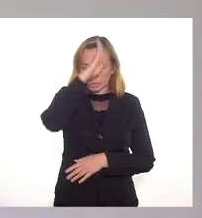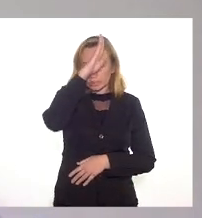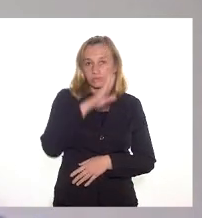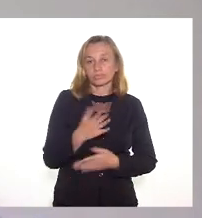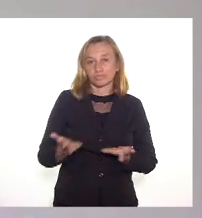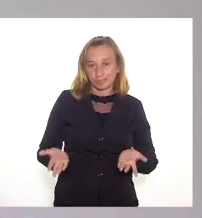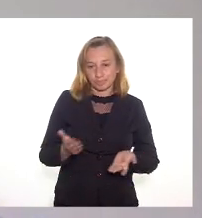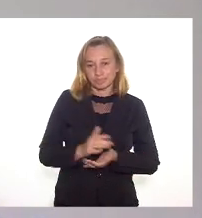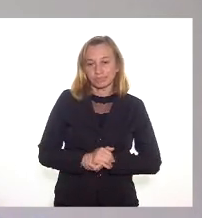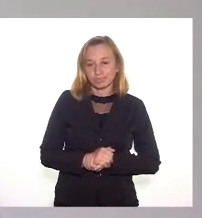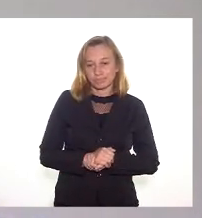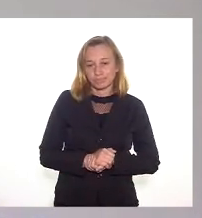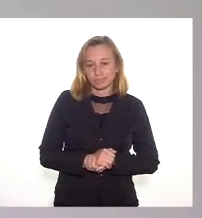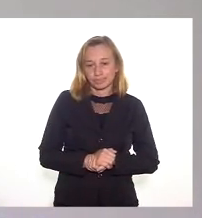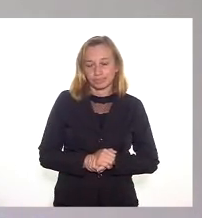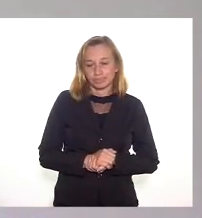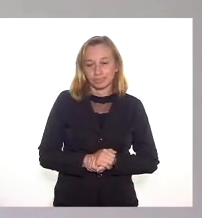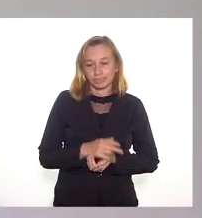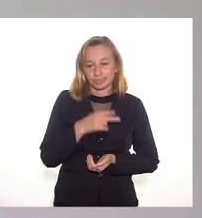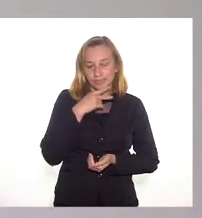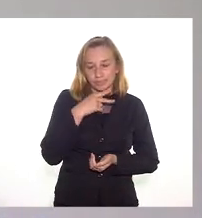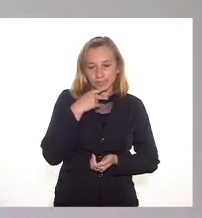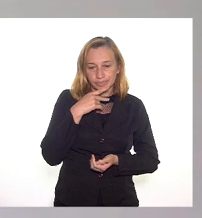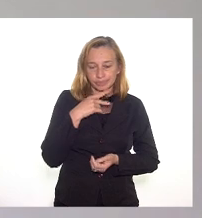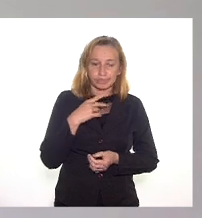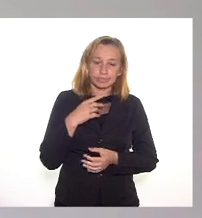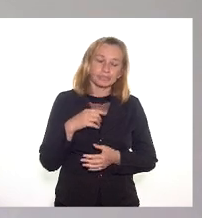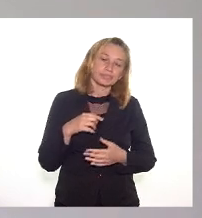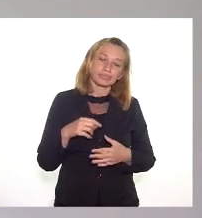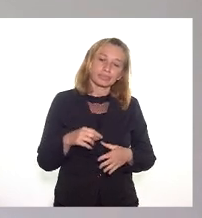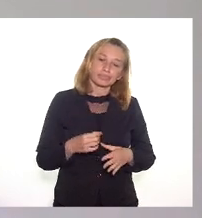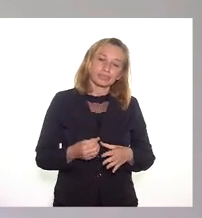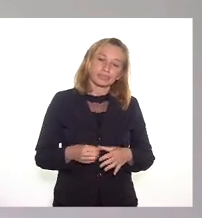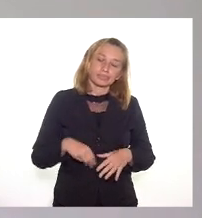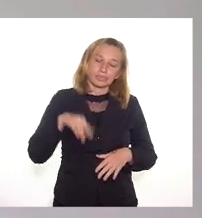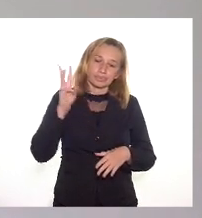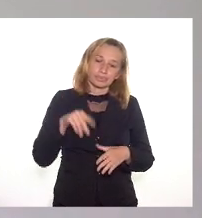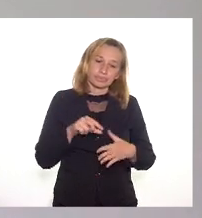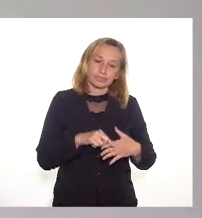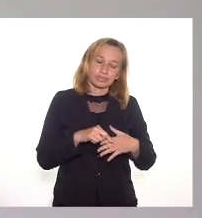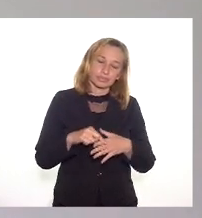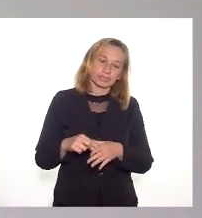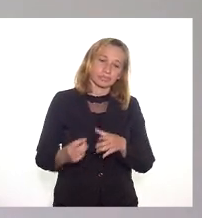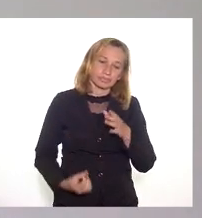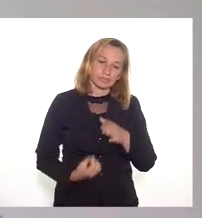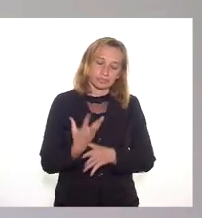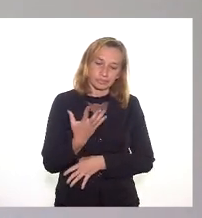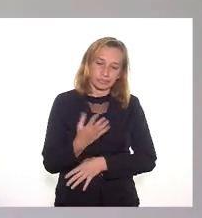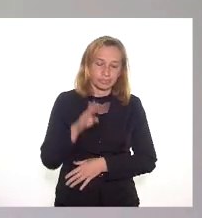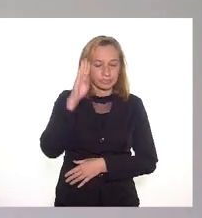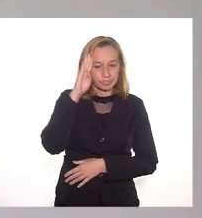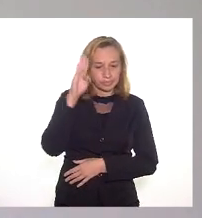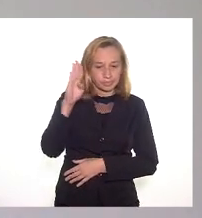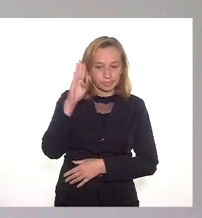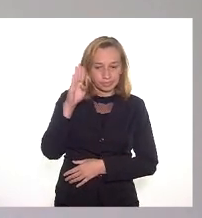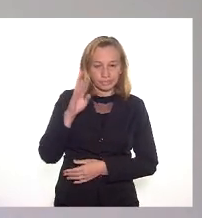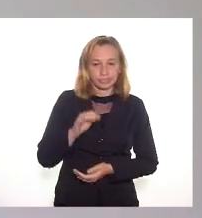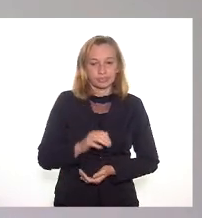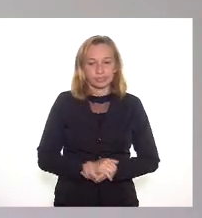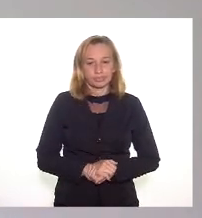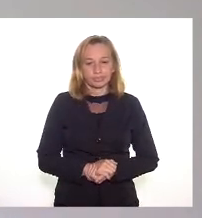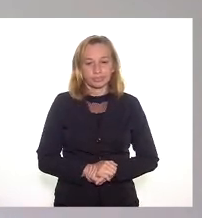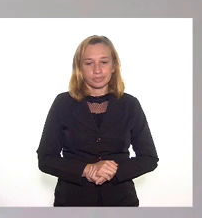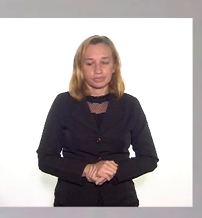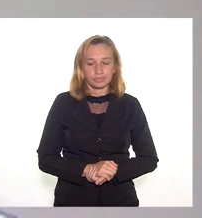pareça partindo de quem dirige a fundação vinculada ao Ministério da Cultura cujo propósito principal deputado Eleomar